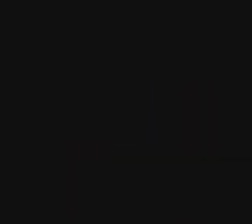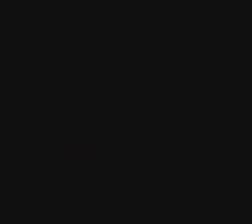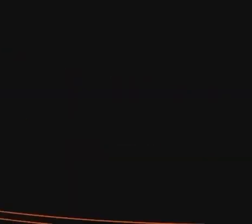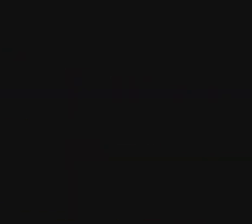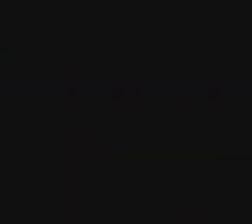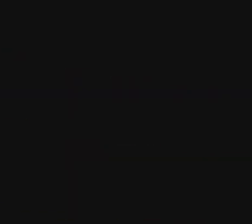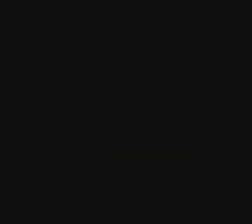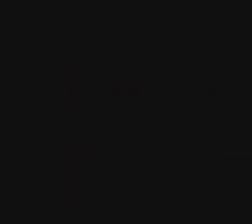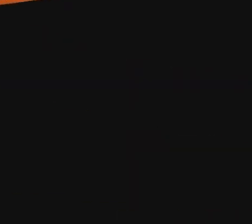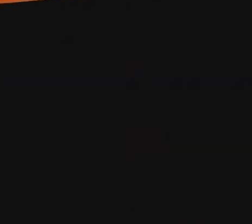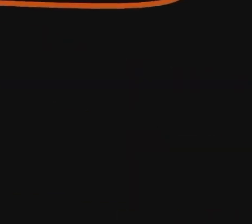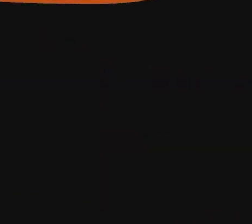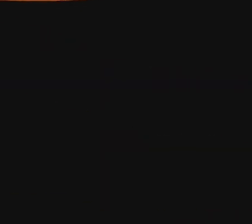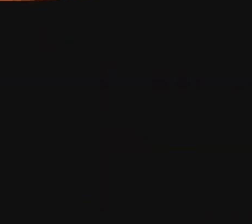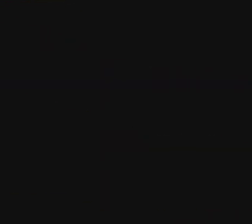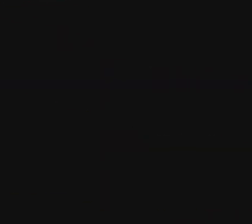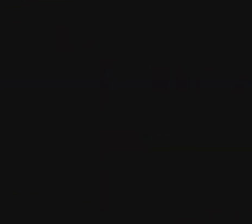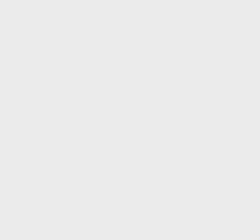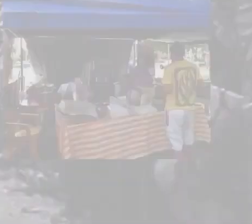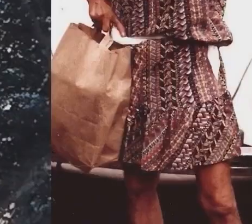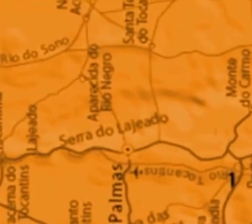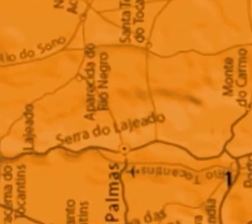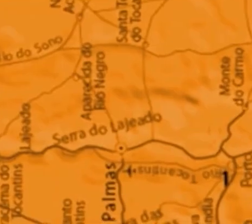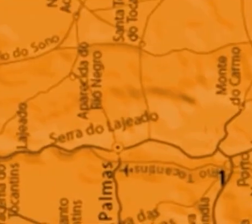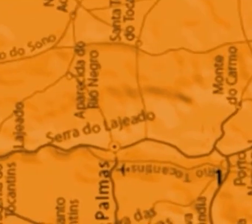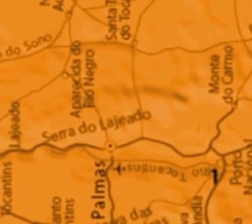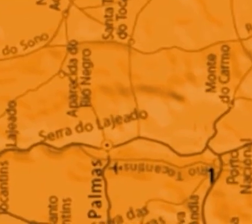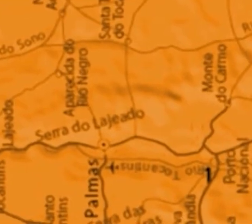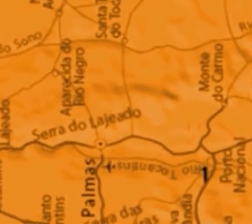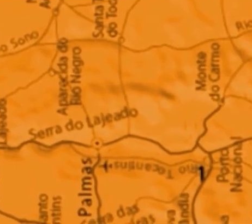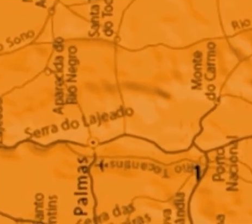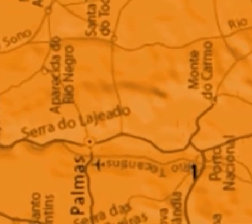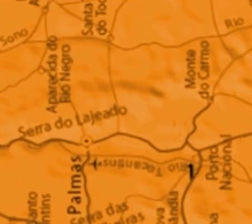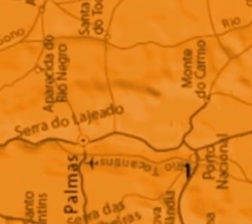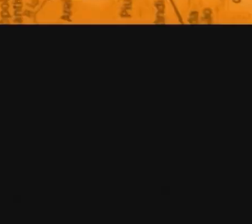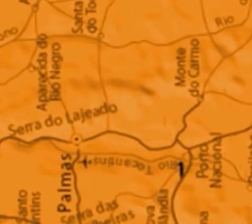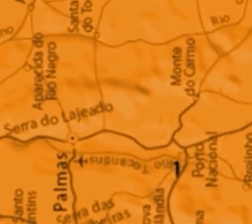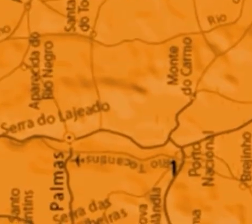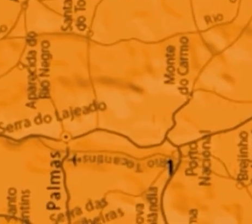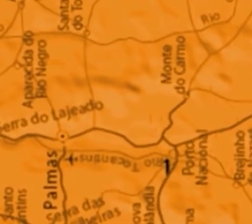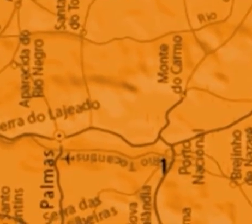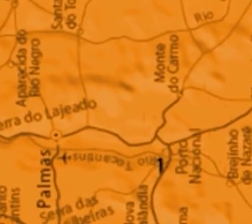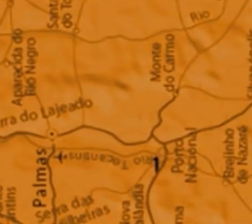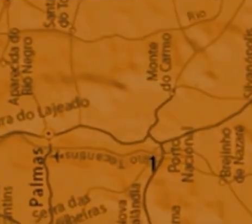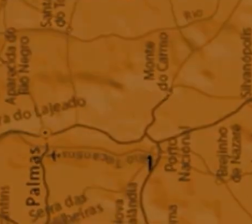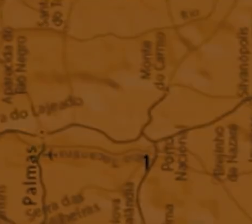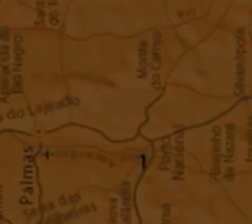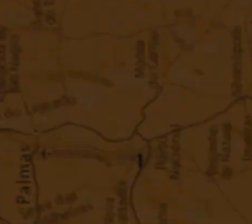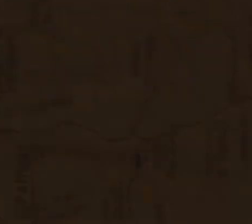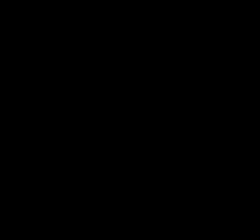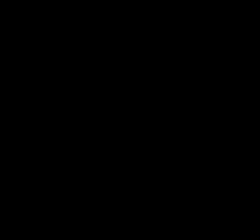Ô, batera, pode tocar o tom 1 pra mim, faz favor? Retorno. Tô sentindo retorno baixo. Retorno tá baixo.